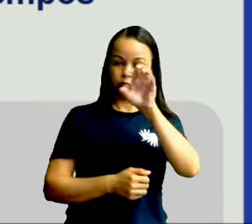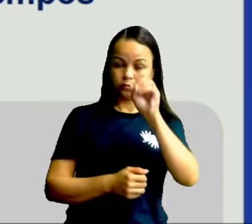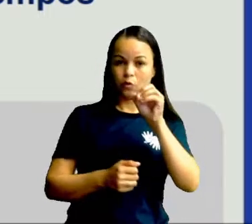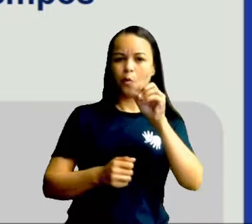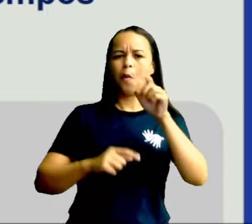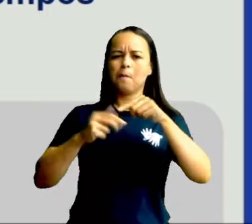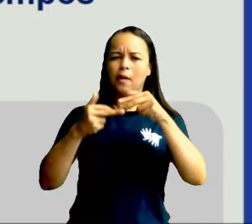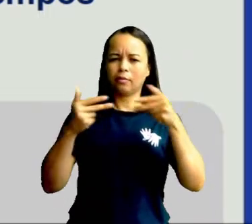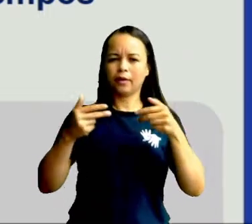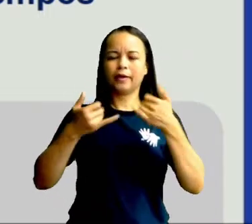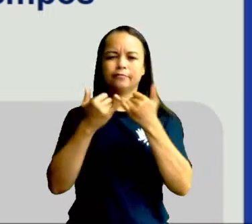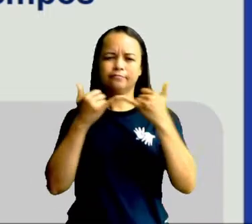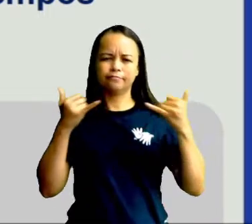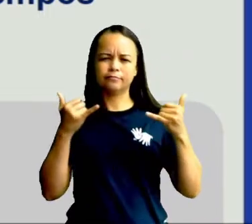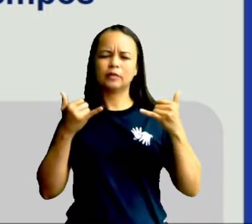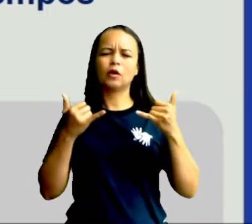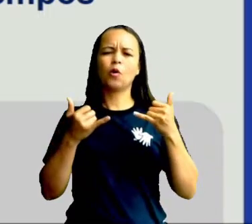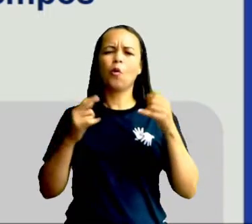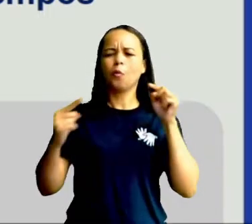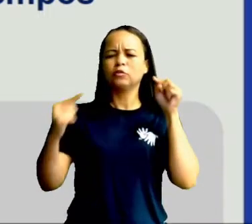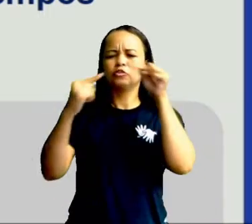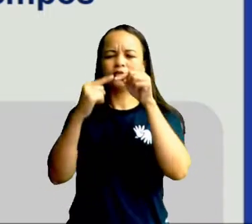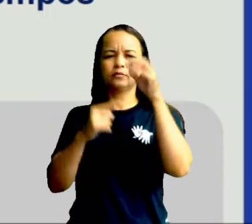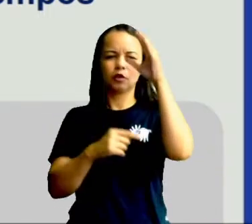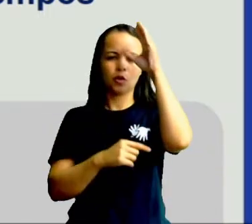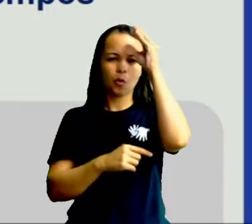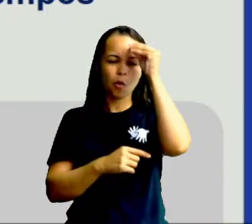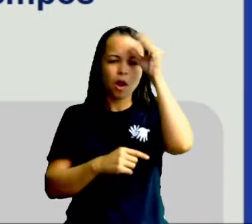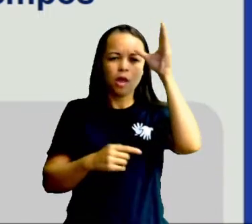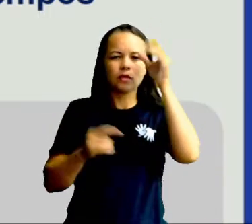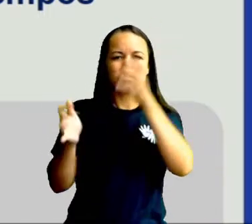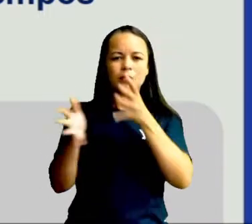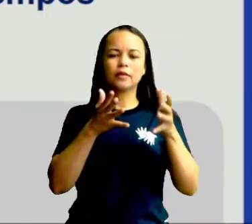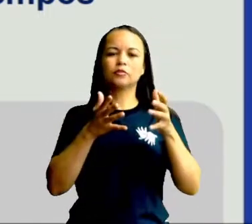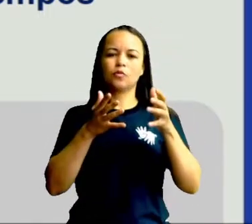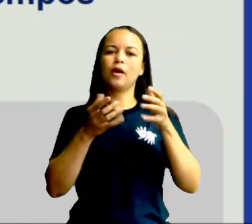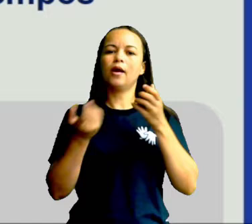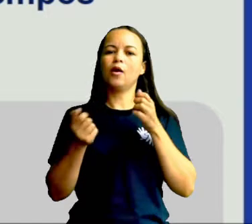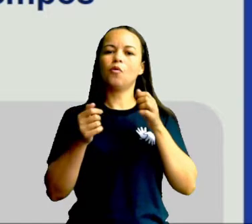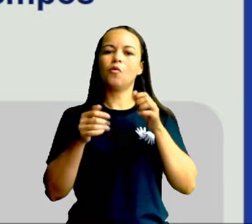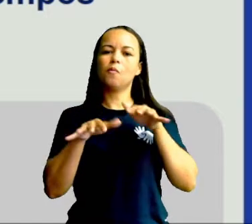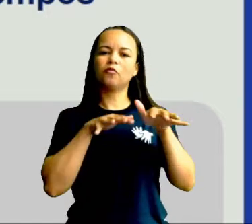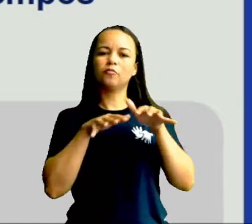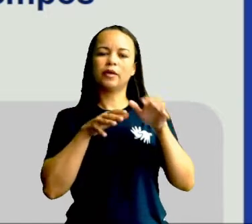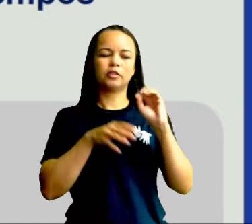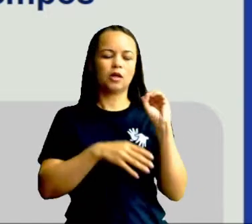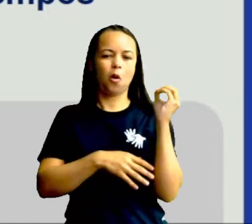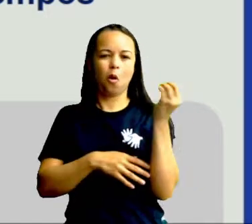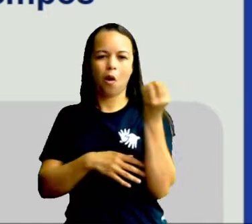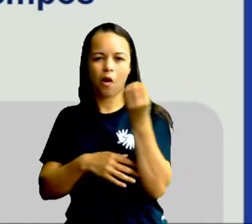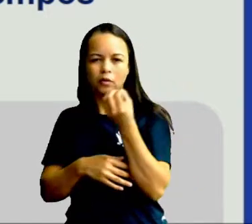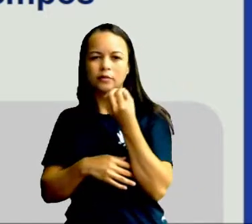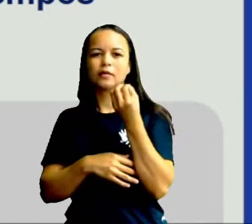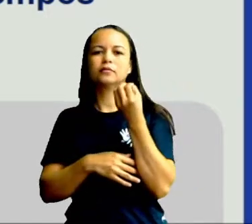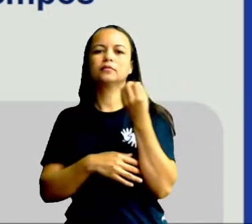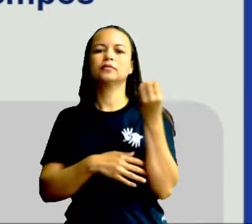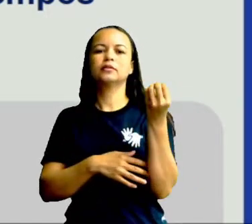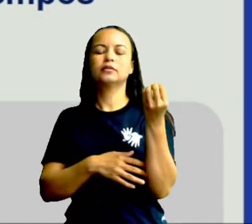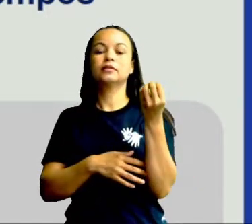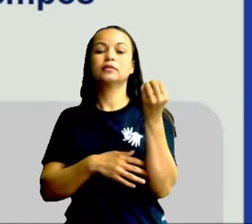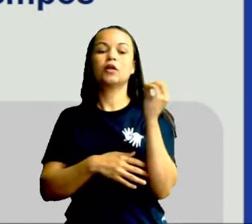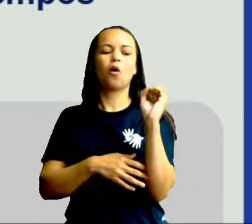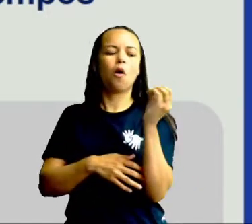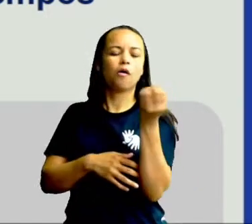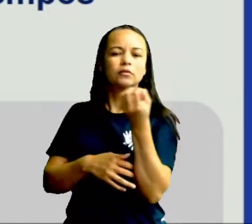e energia. O objetivo de conhecimento, movimento de rotação e o fenômeno cíclico do dia e da